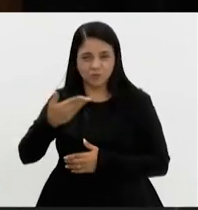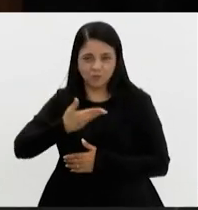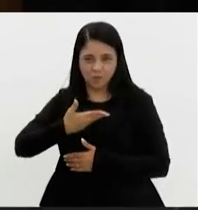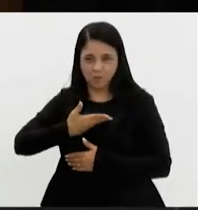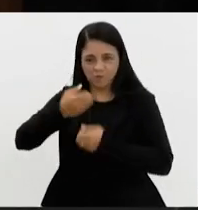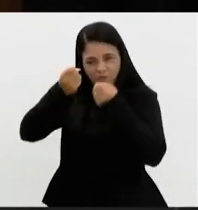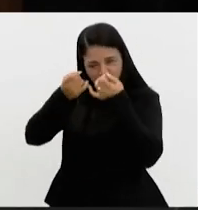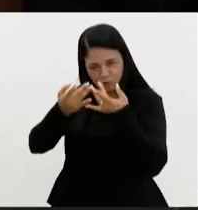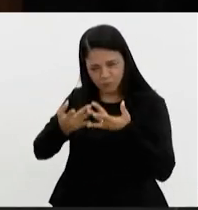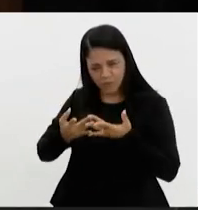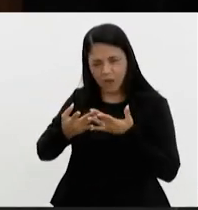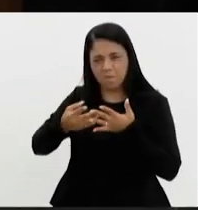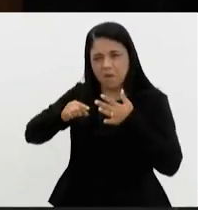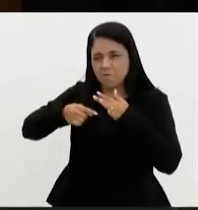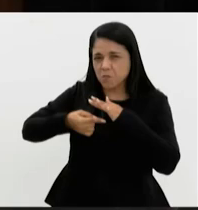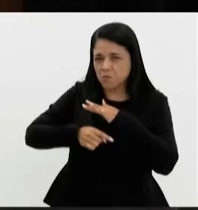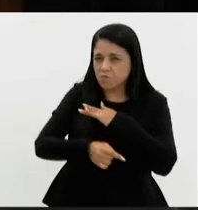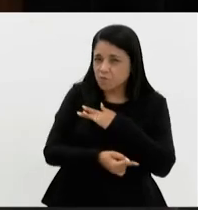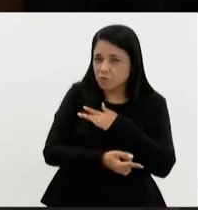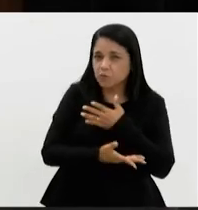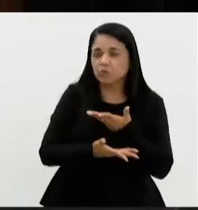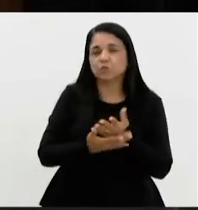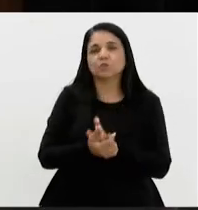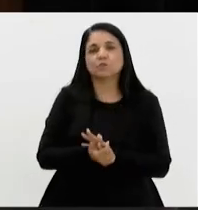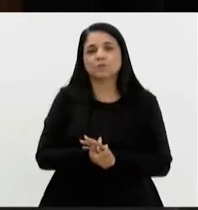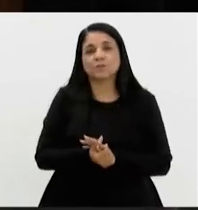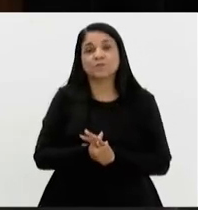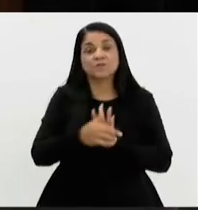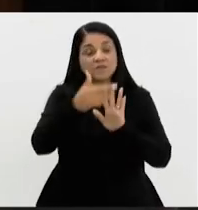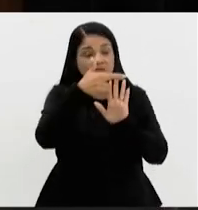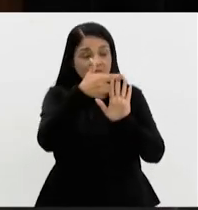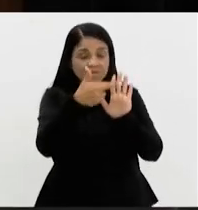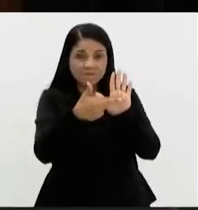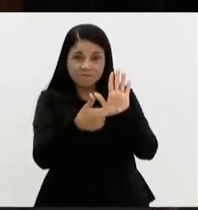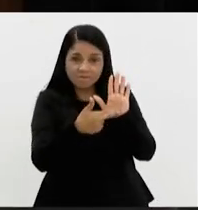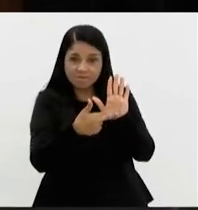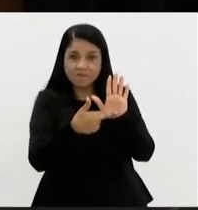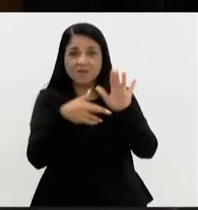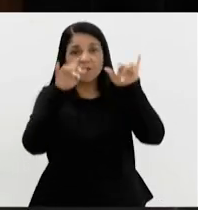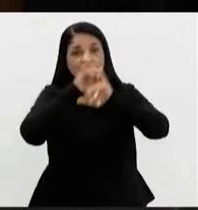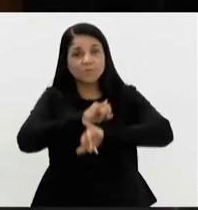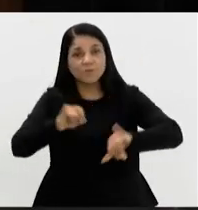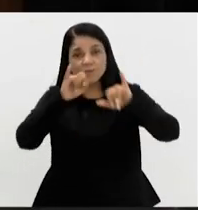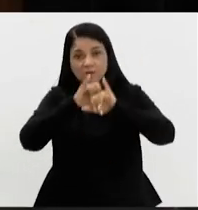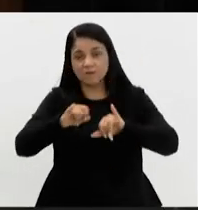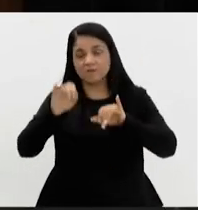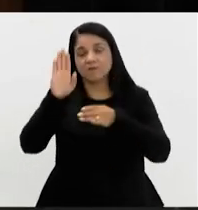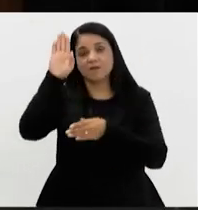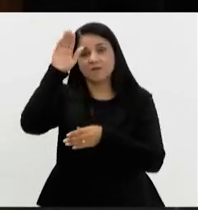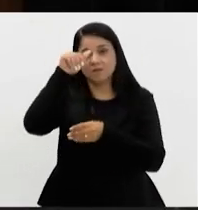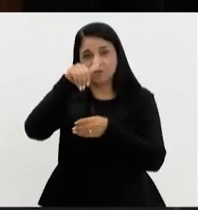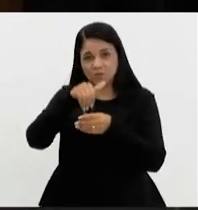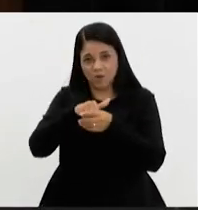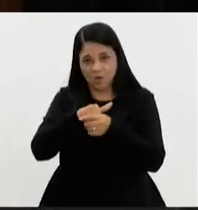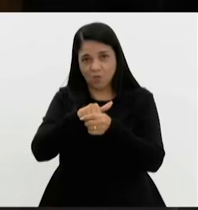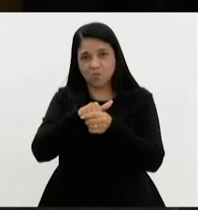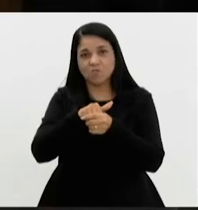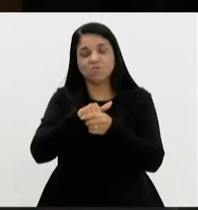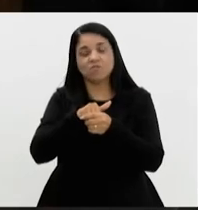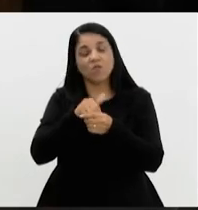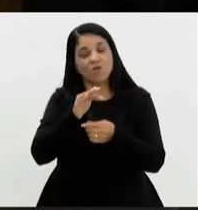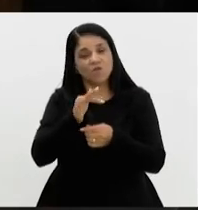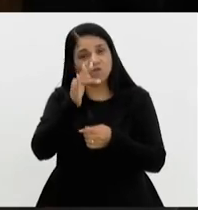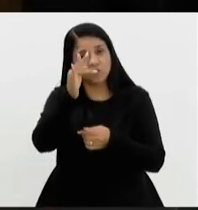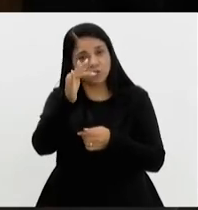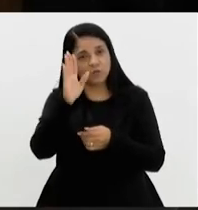mesa vão falar um pouco mais aprofundadamente sobre isso regulamentando a questão da propaganda eleitoral eh paraas próximas